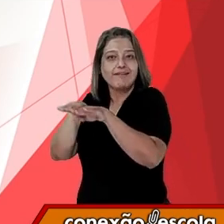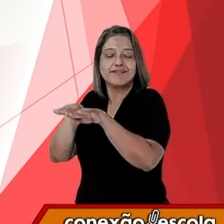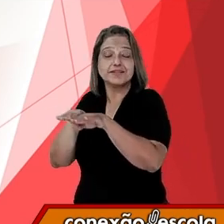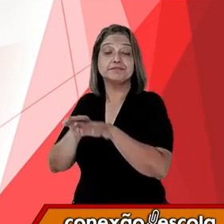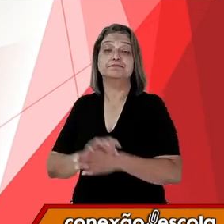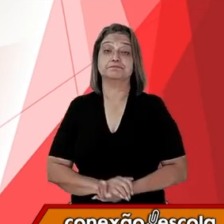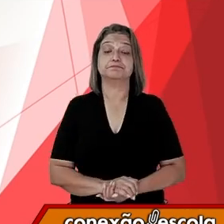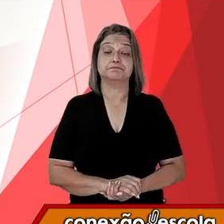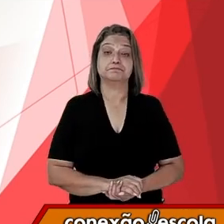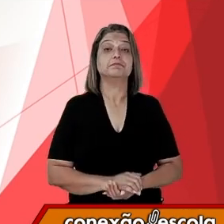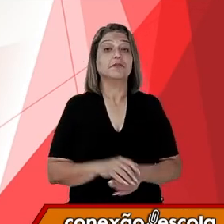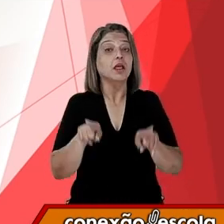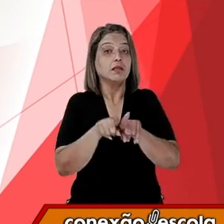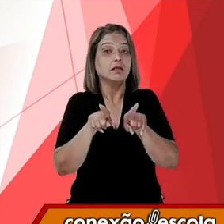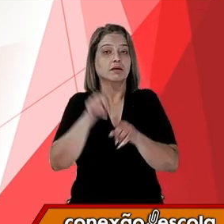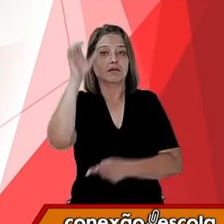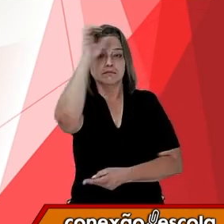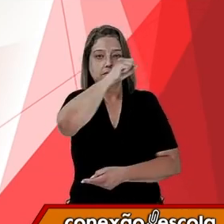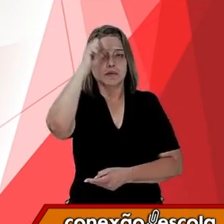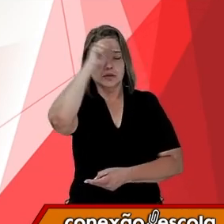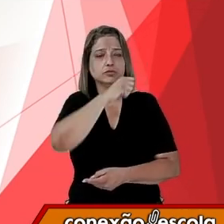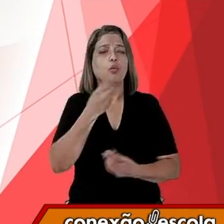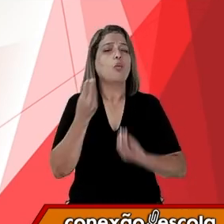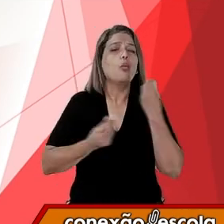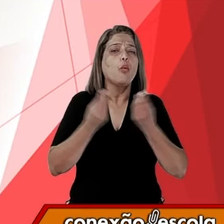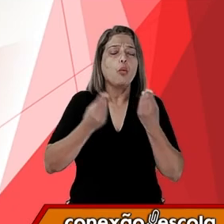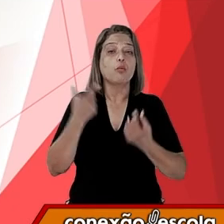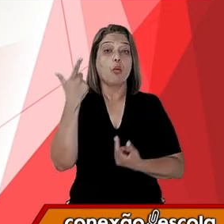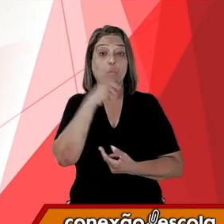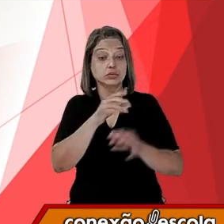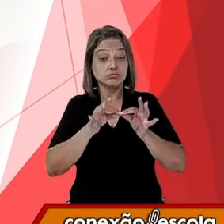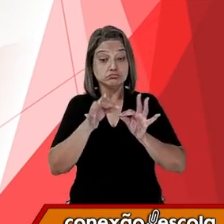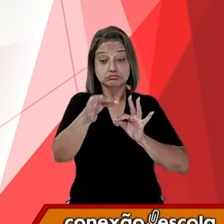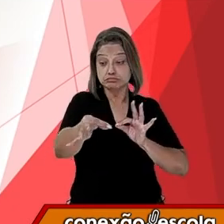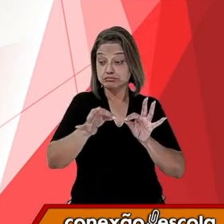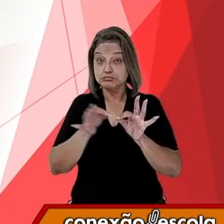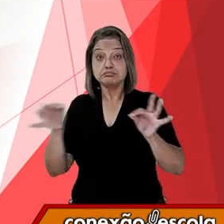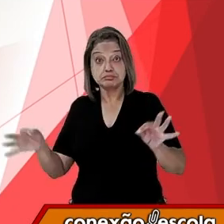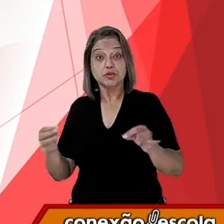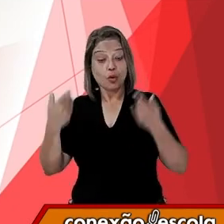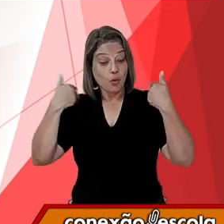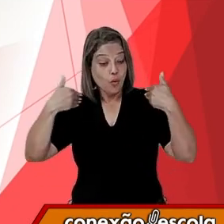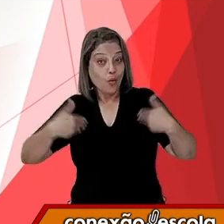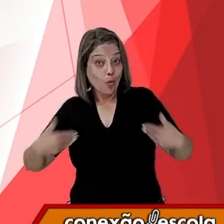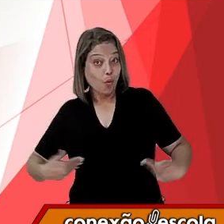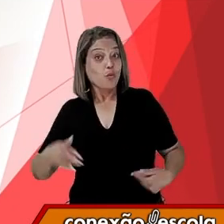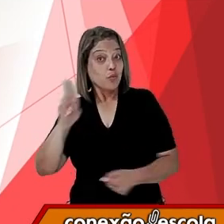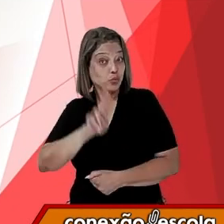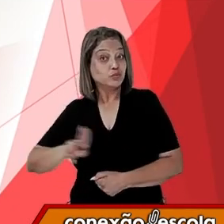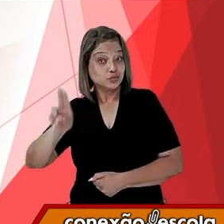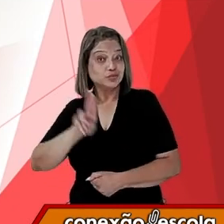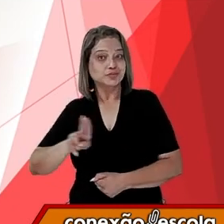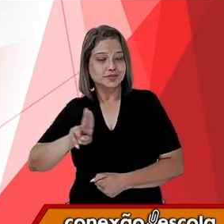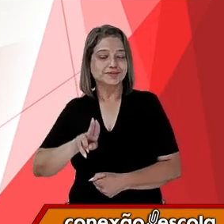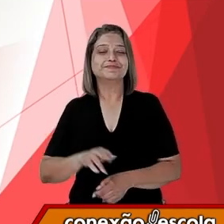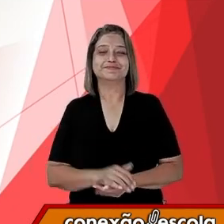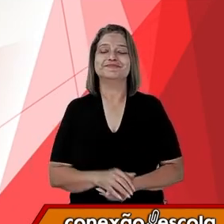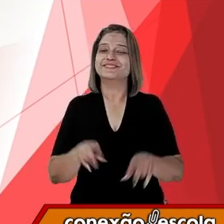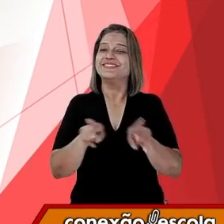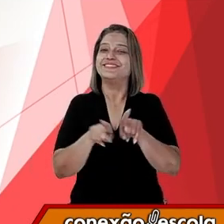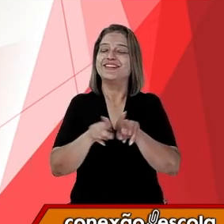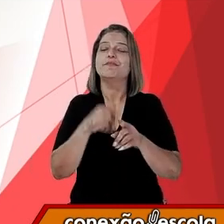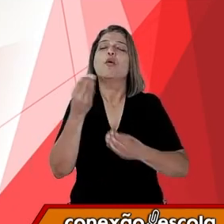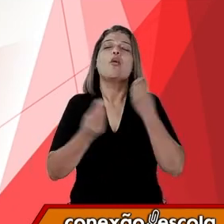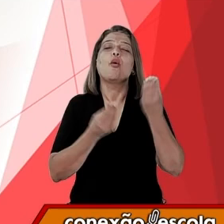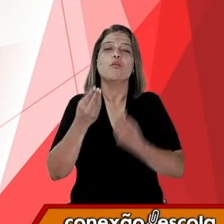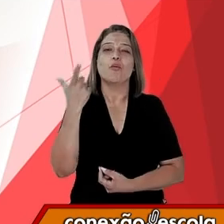Aprendemos também que podemos medir comprimentos com partes do nosso corpo. E, por fim, a